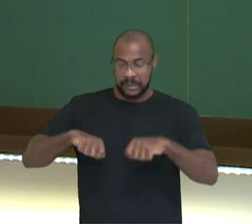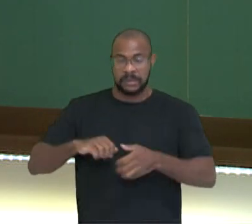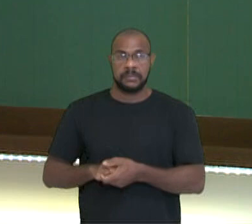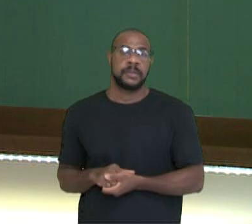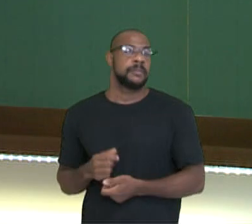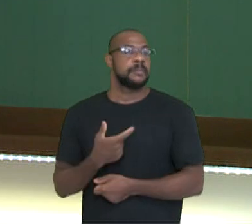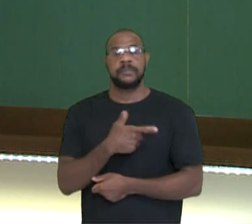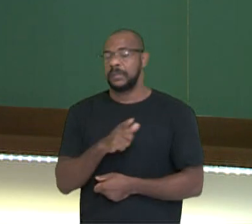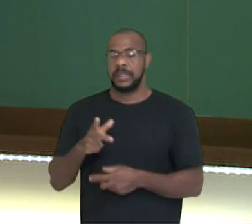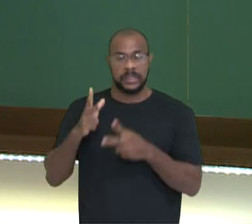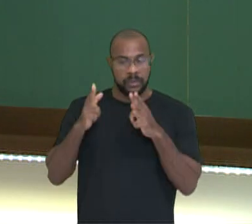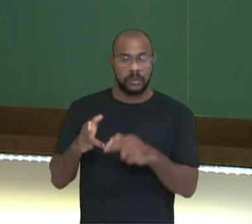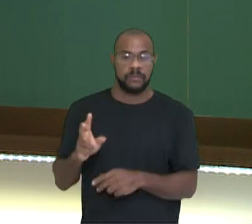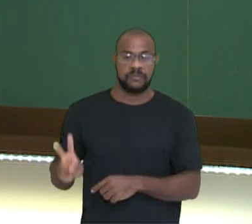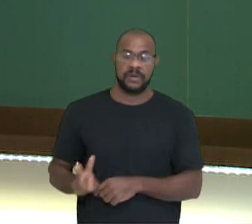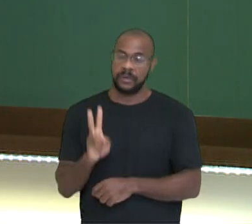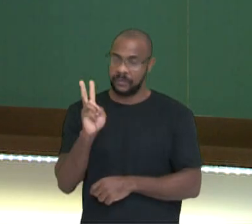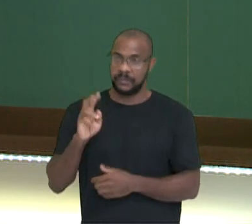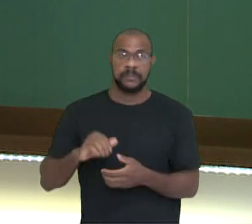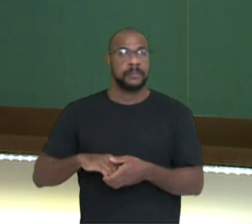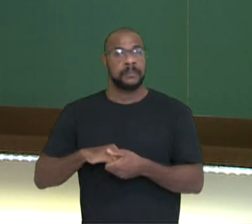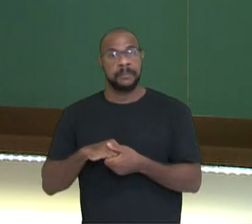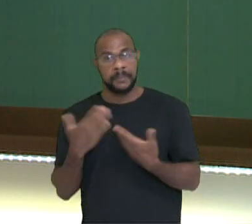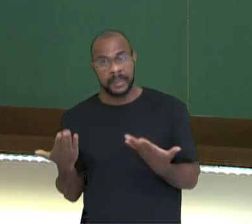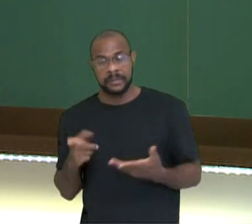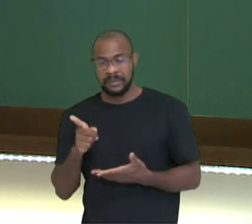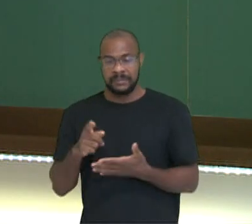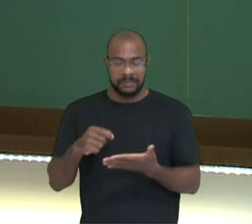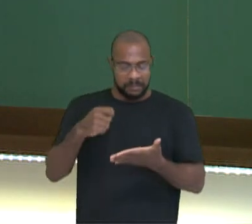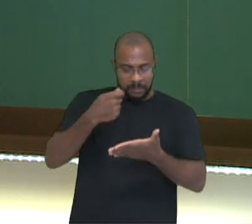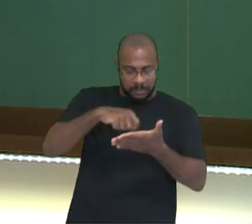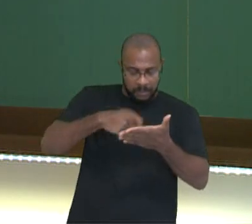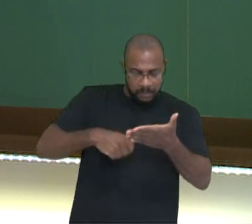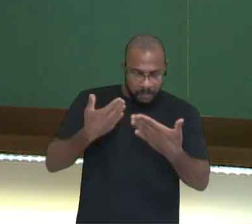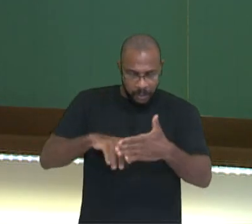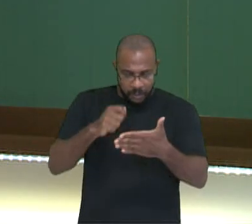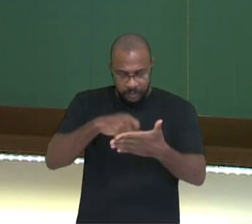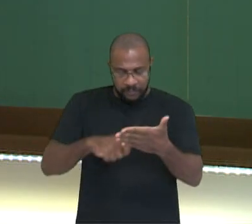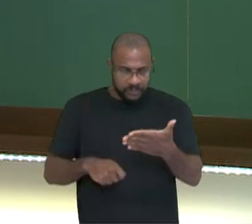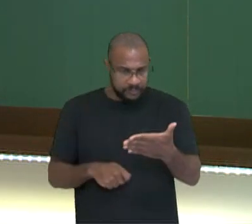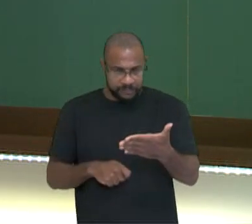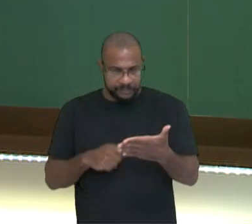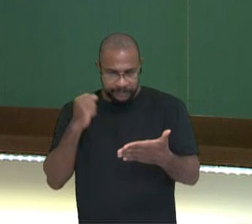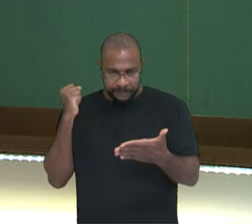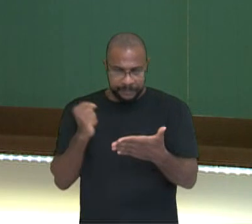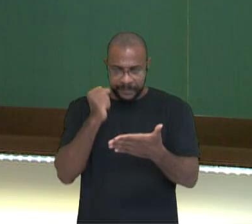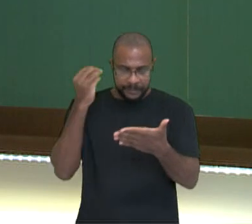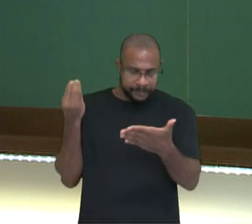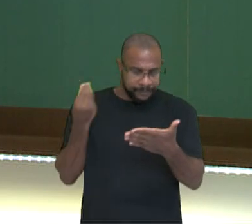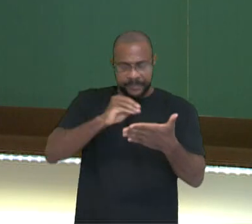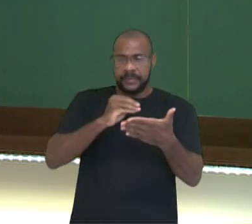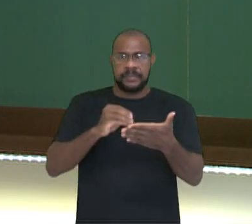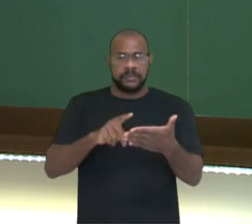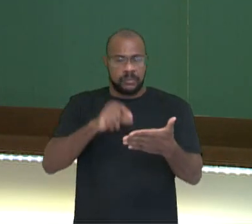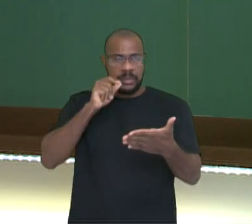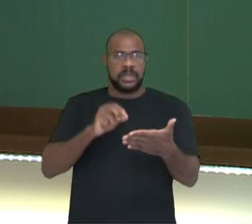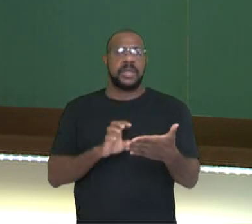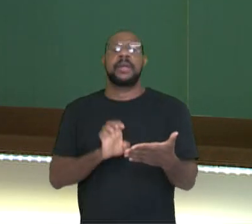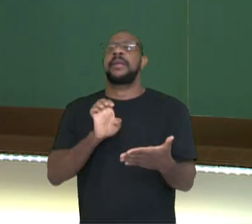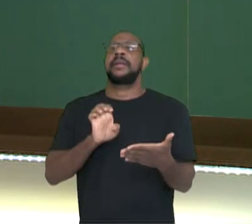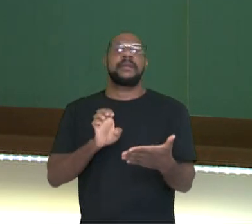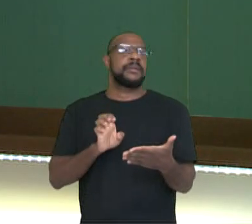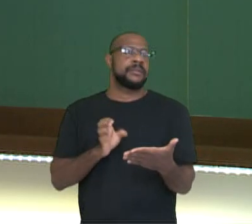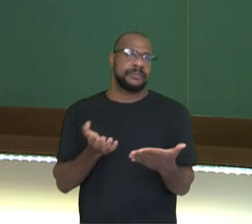têm. Mas, como a gente está fazendo uma prova, você não vai marcar assim a letra E sem verificar se de fato é a letra